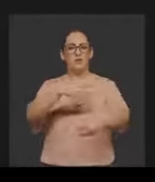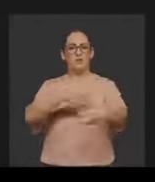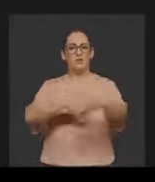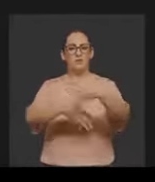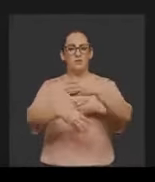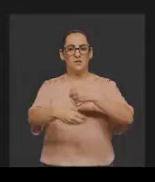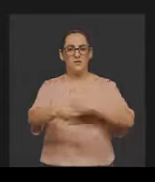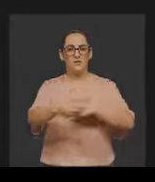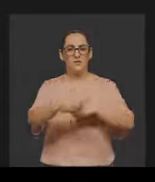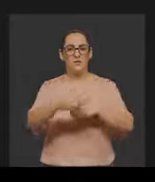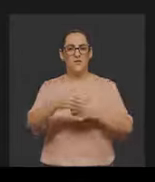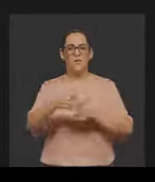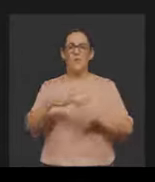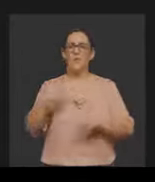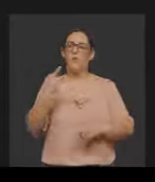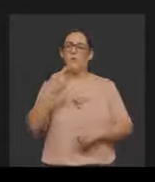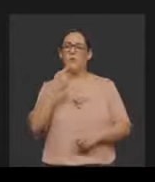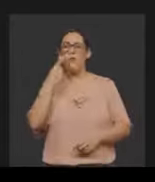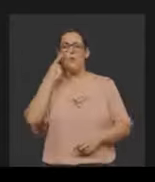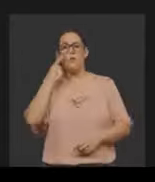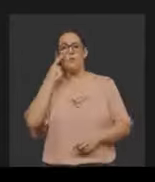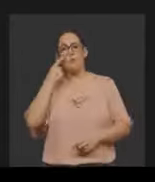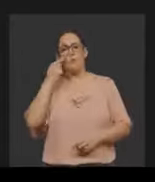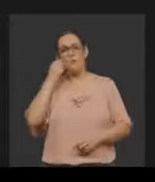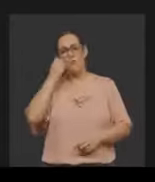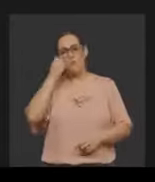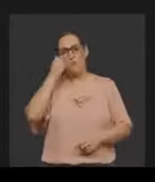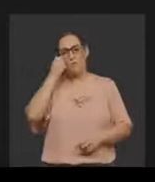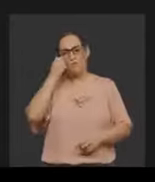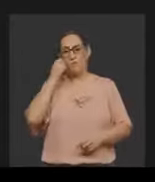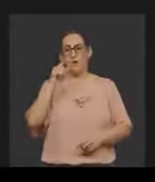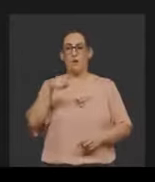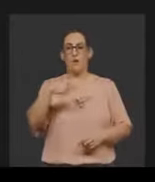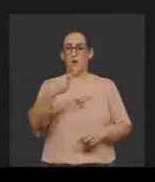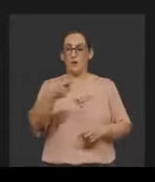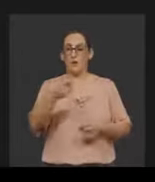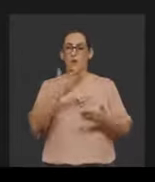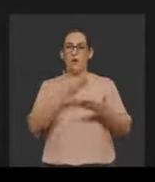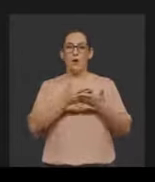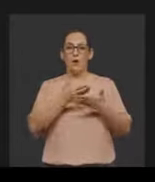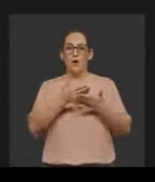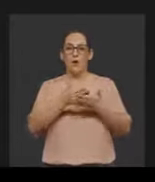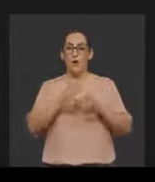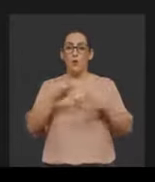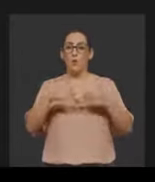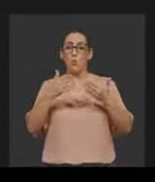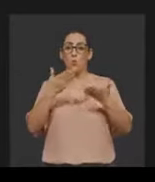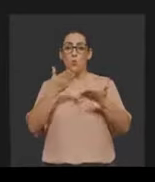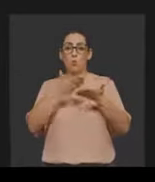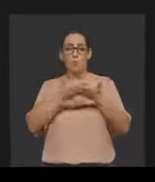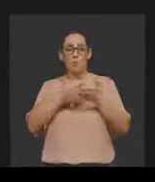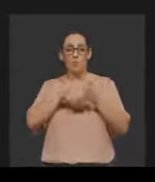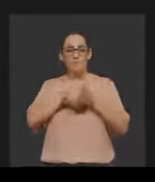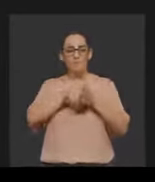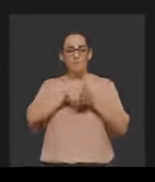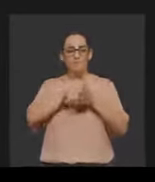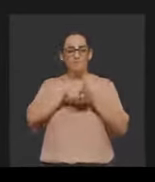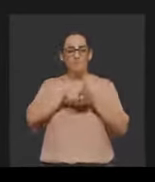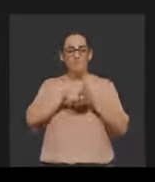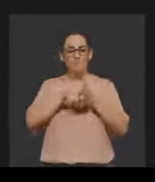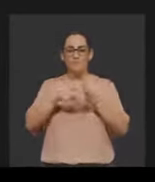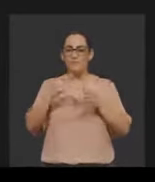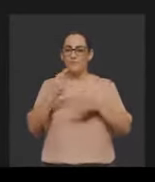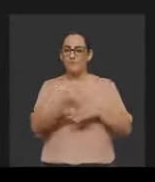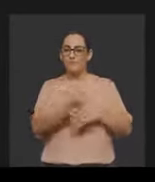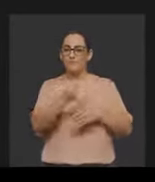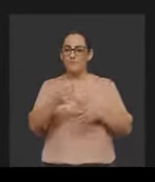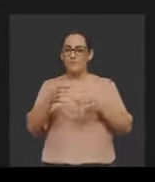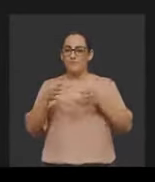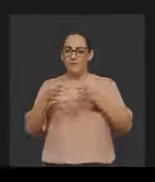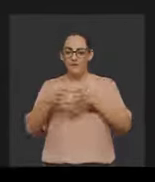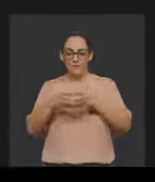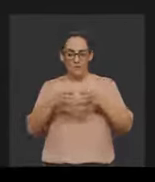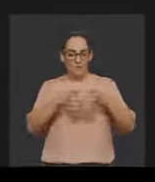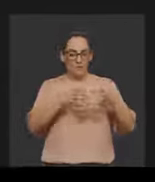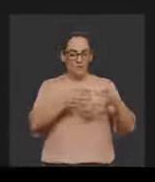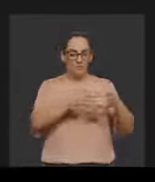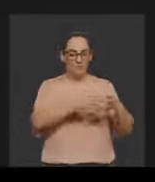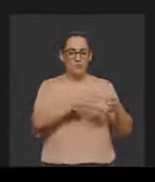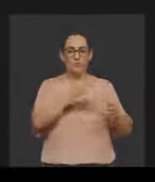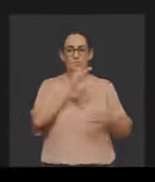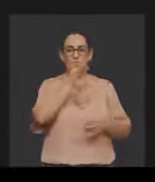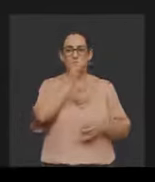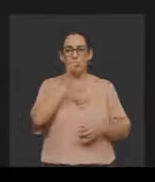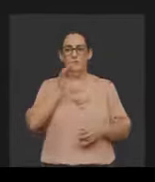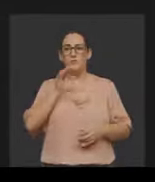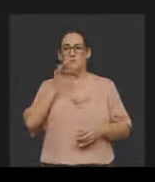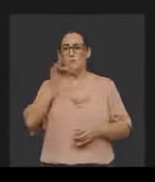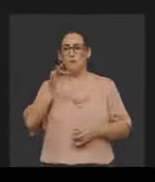estudarmos claramente cada grupo de plantas, a gente vai perceber então essa alternância de gerações